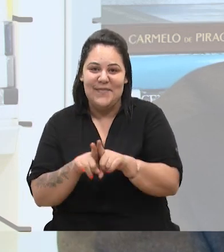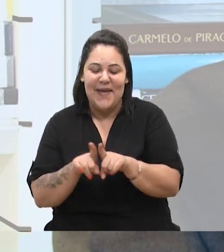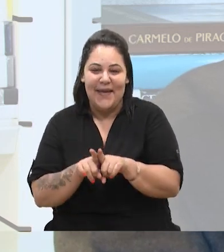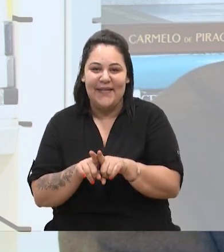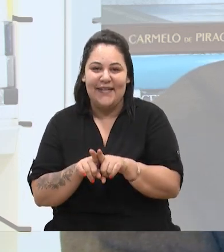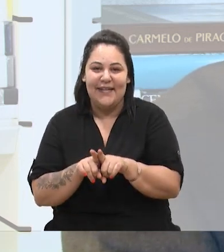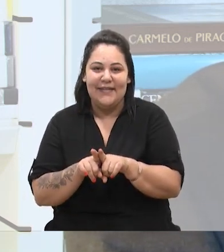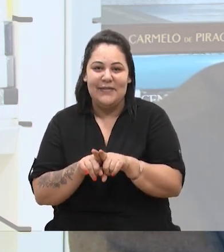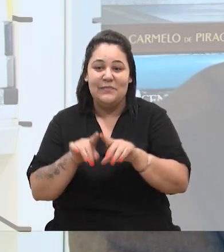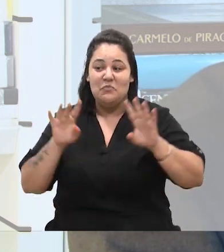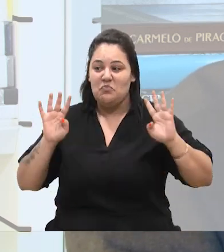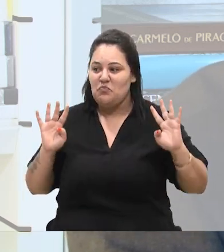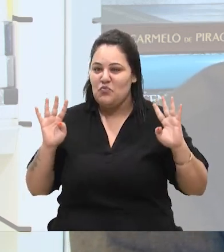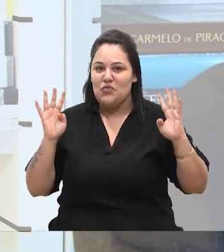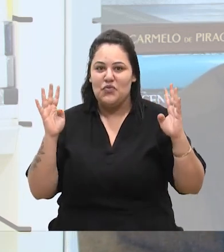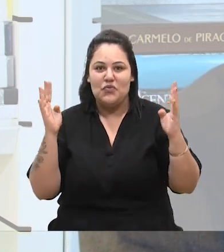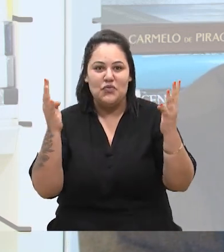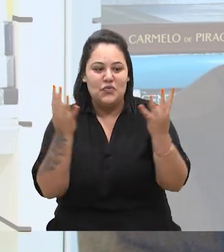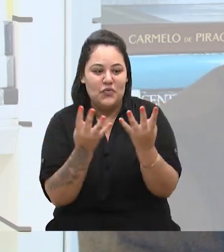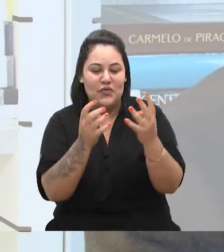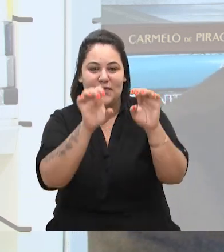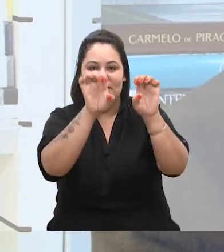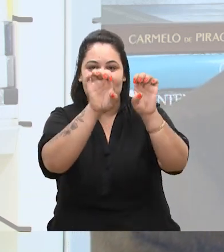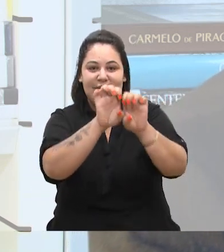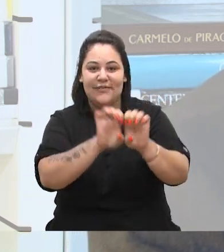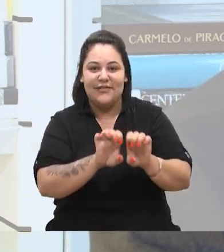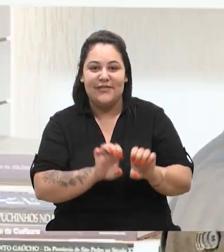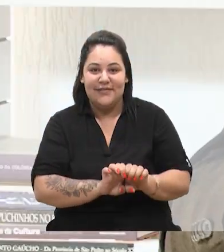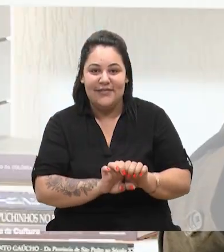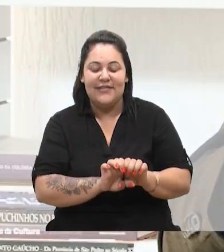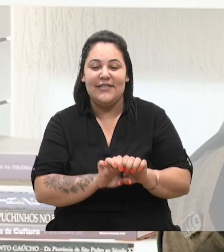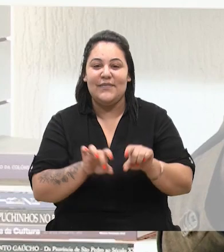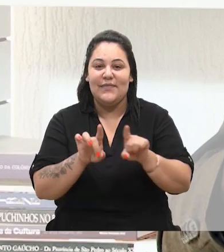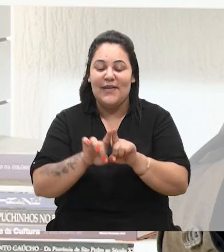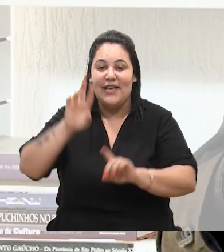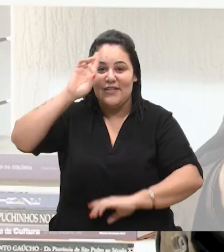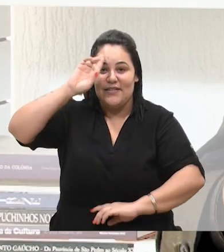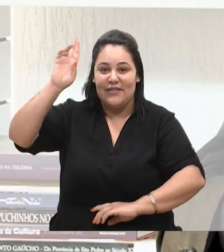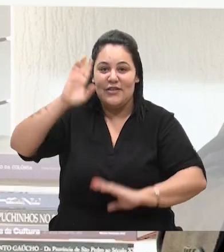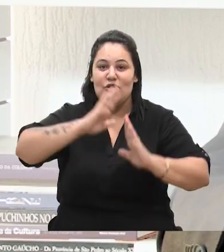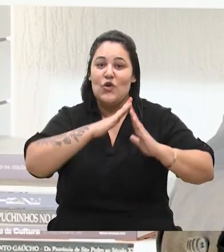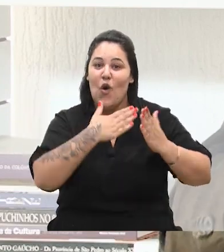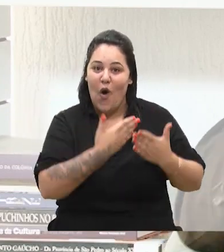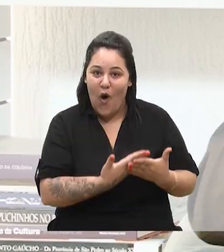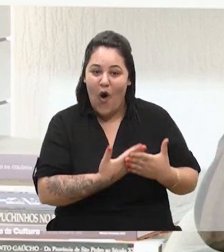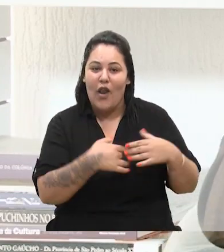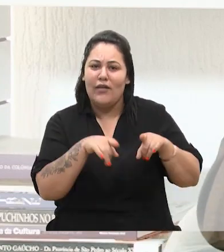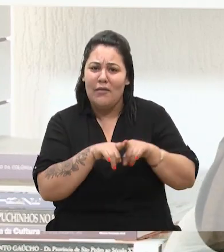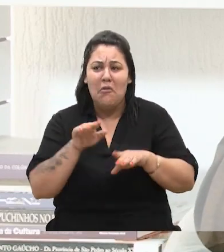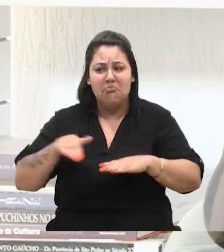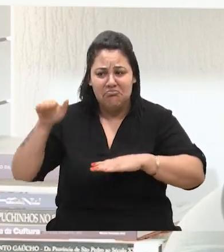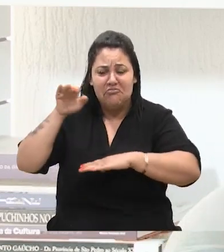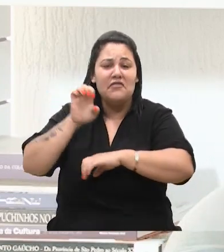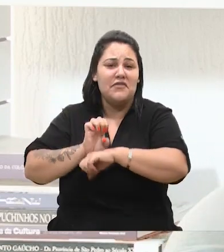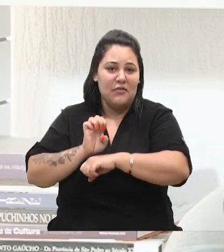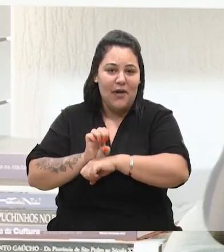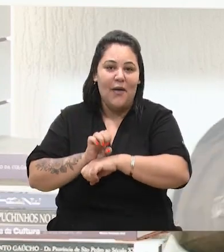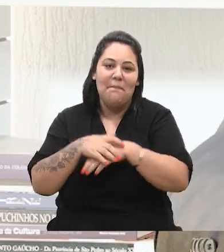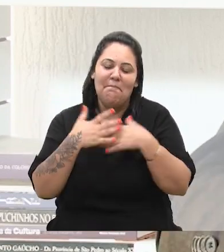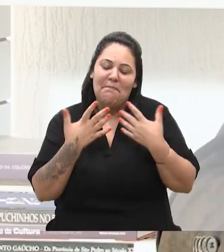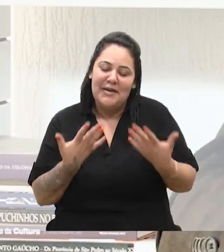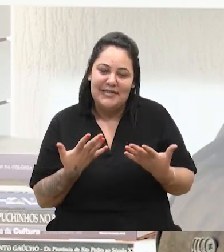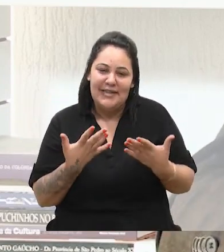infantil, também cercamento e estruturas, juntamente de direções de escolas de nível